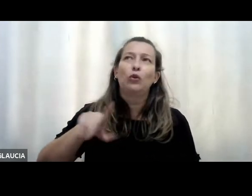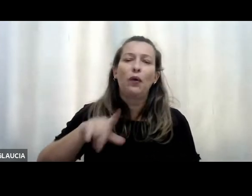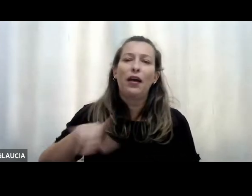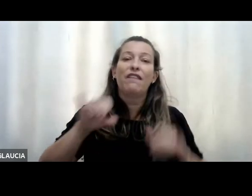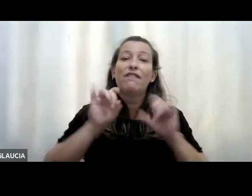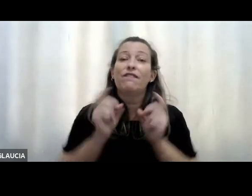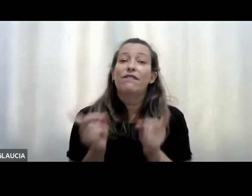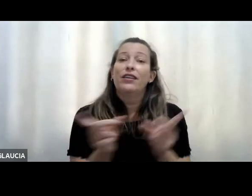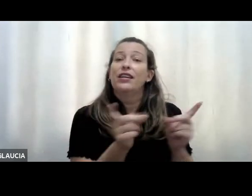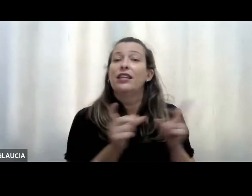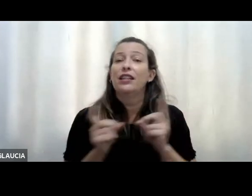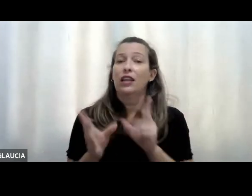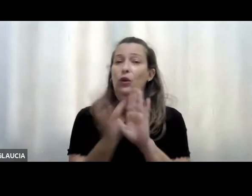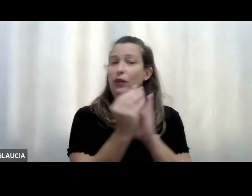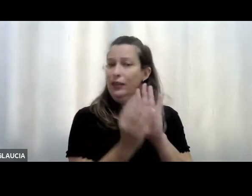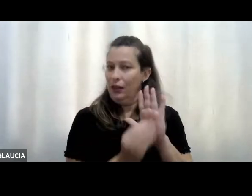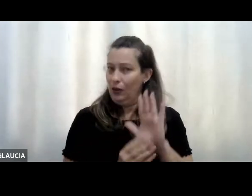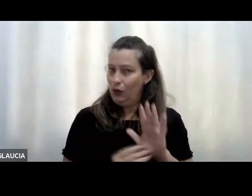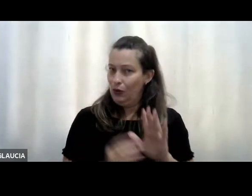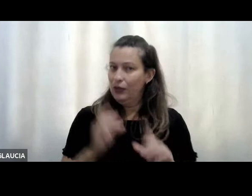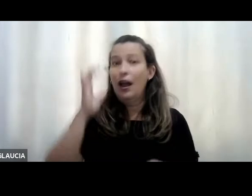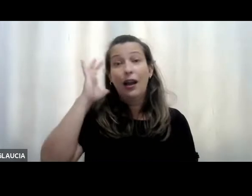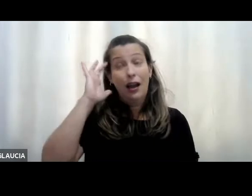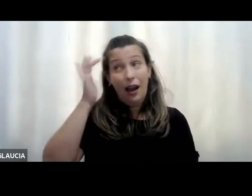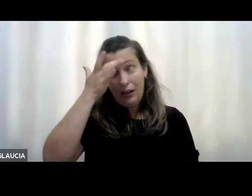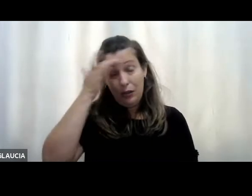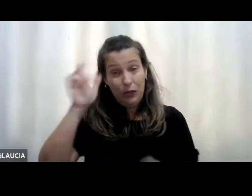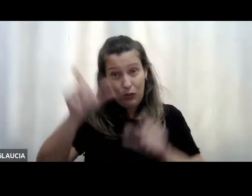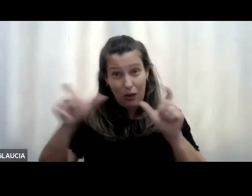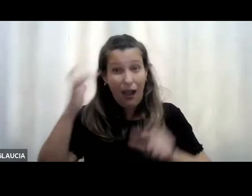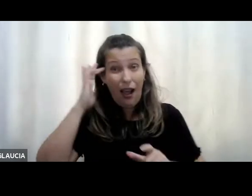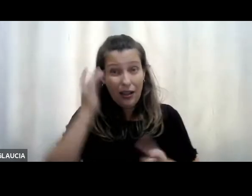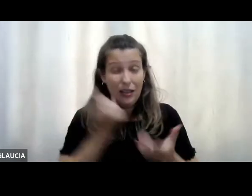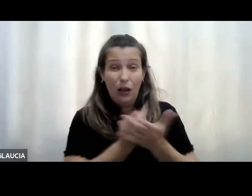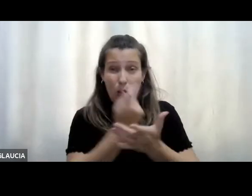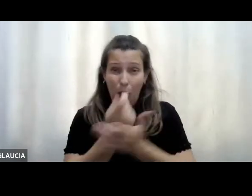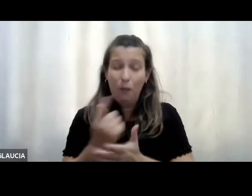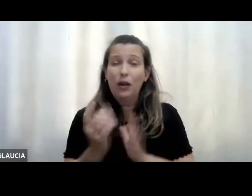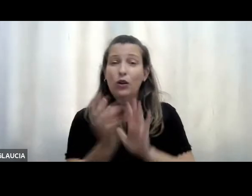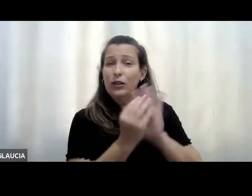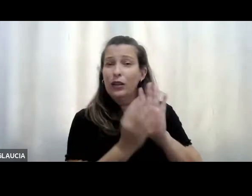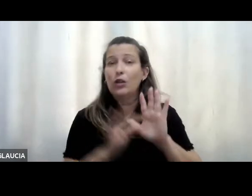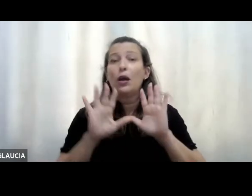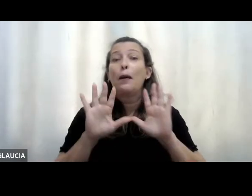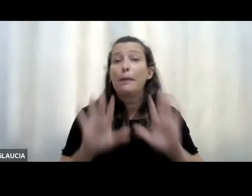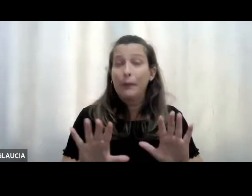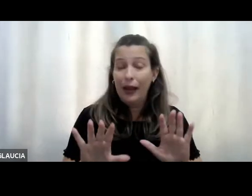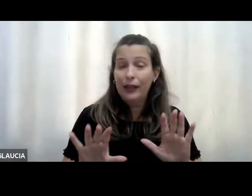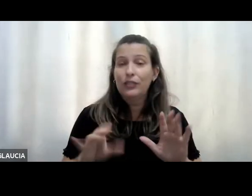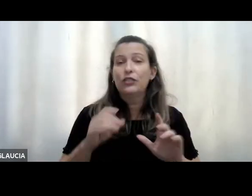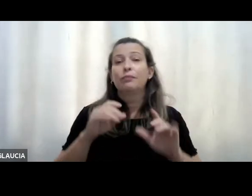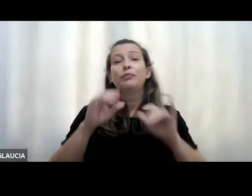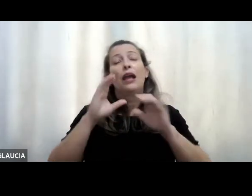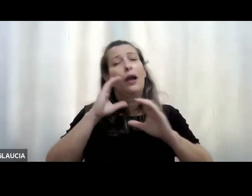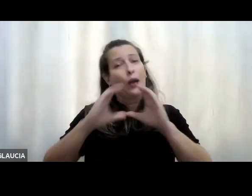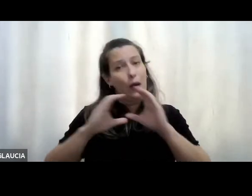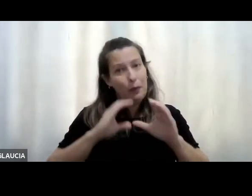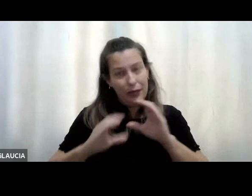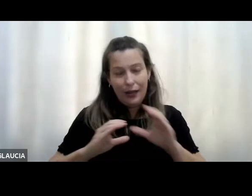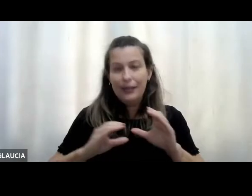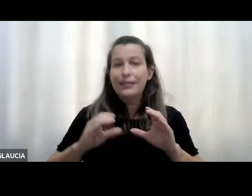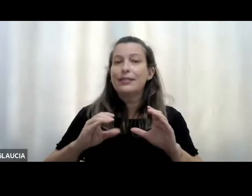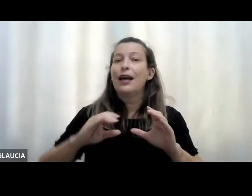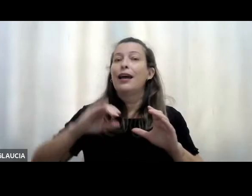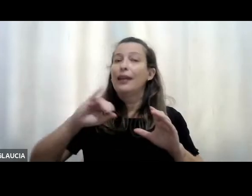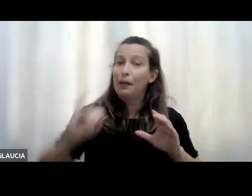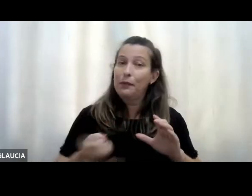mas, na verdade, a comunicação de massa comercial, ela vende os olhos das pessoas que as estão vendo, né? Dos canais